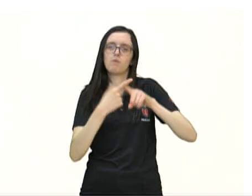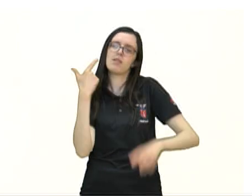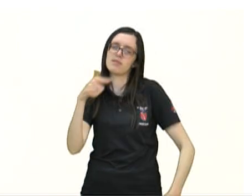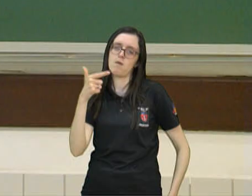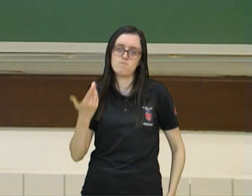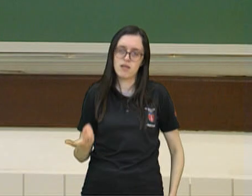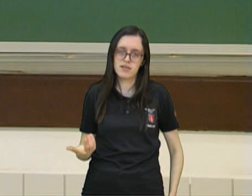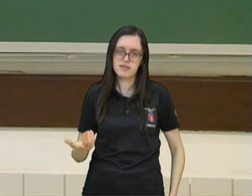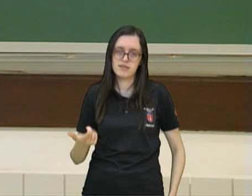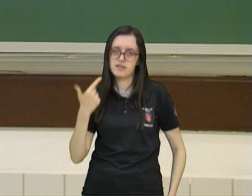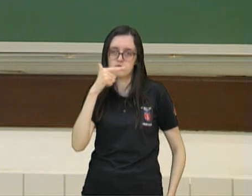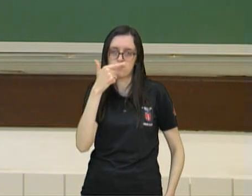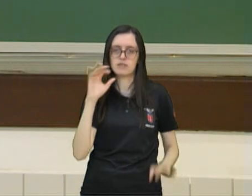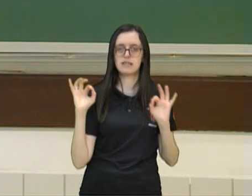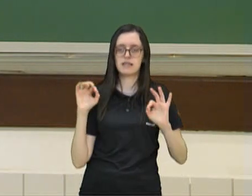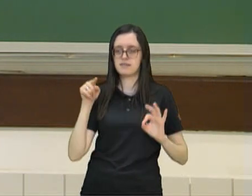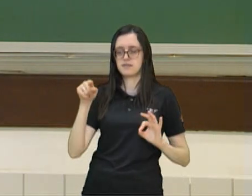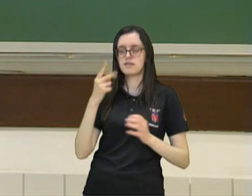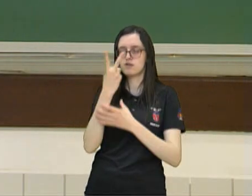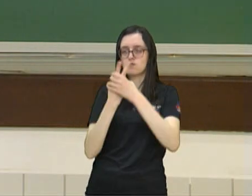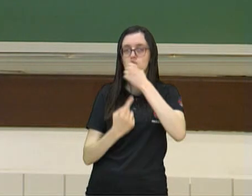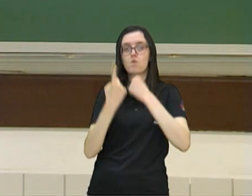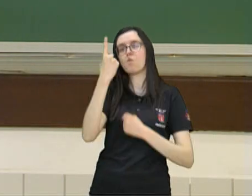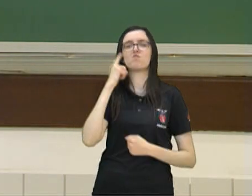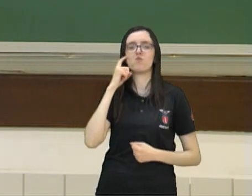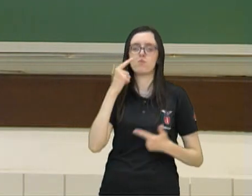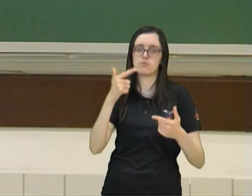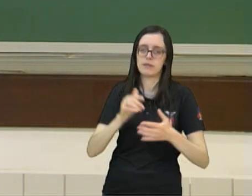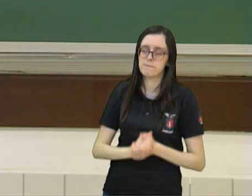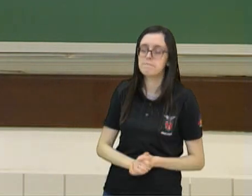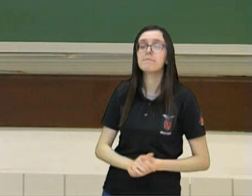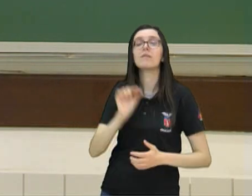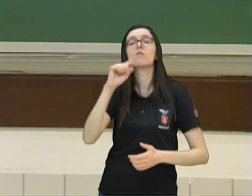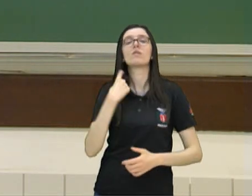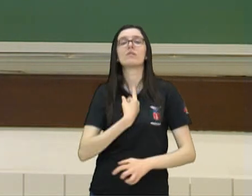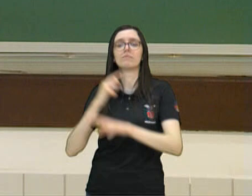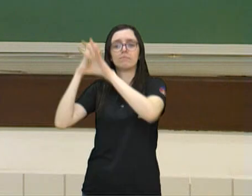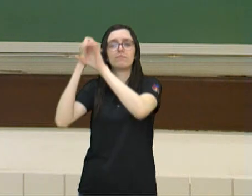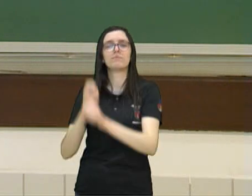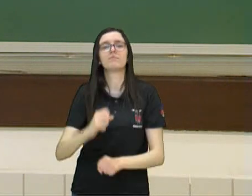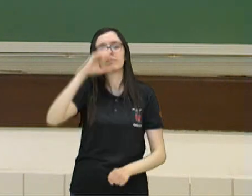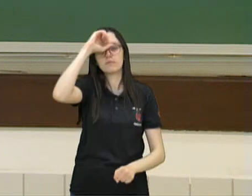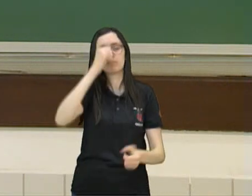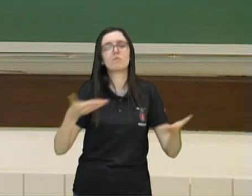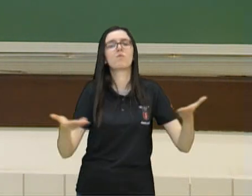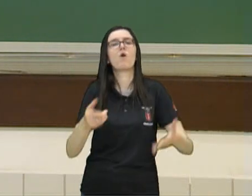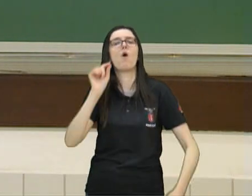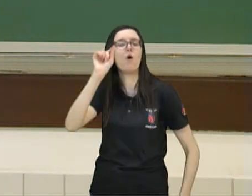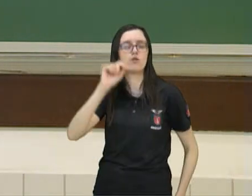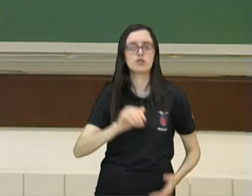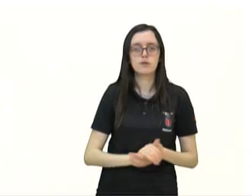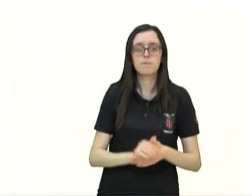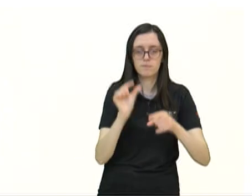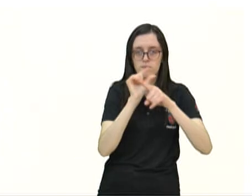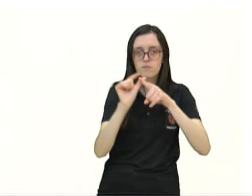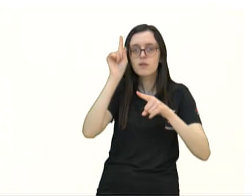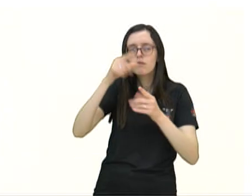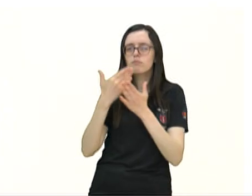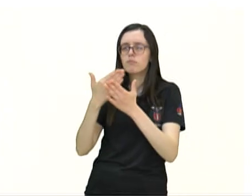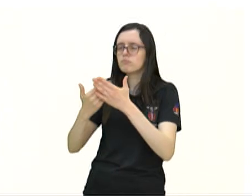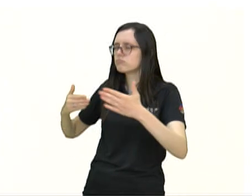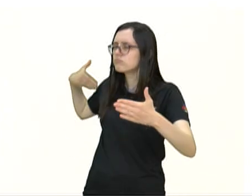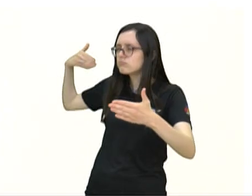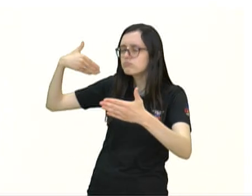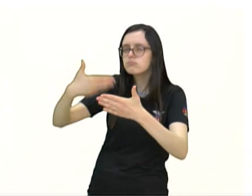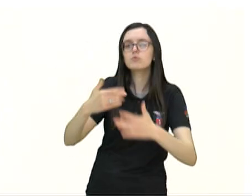tenho esse som, ok? O que nós aprendemos hoje? A fonética vem estudando esses